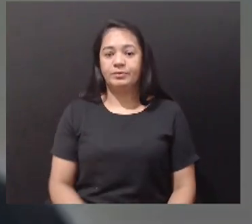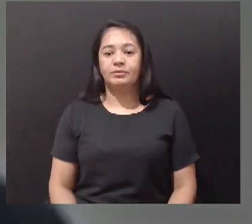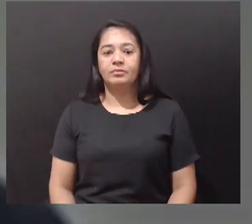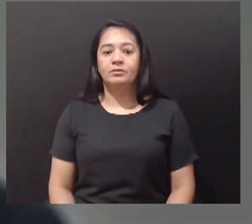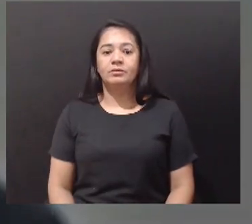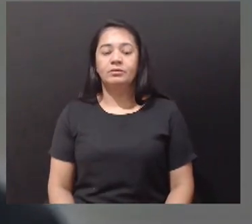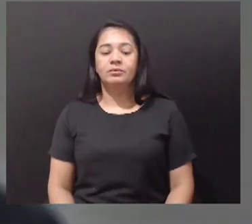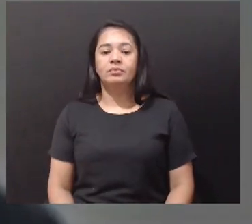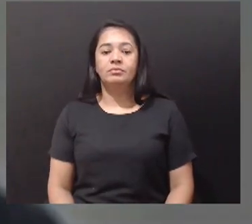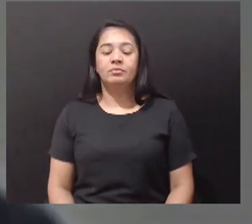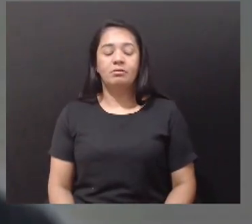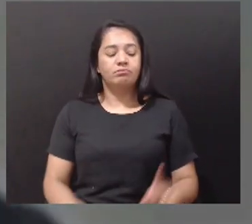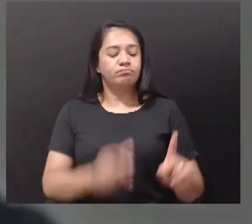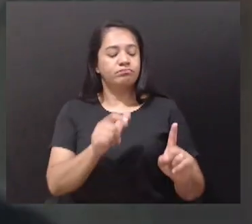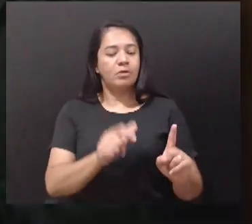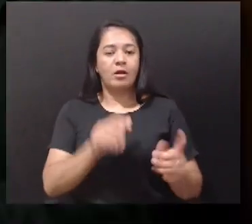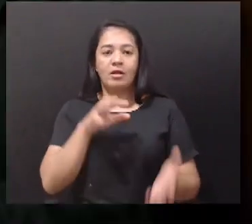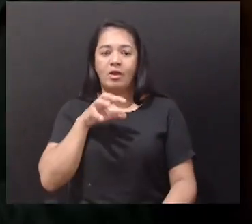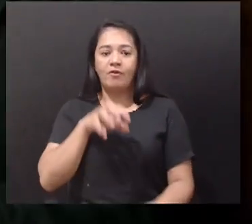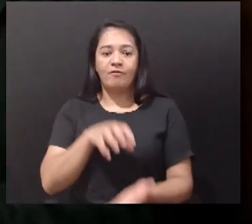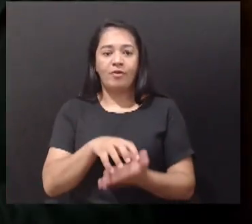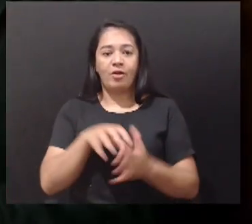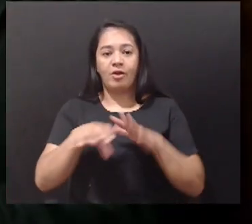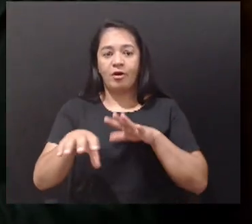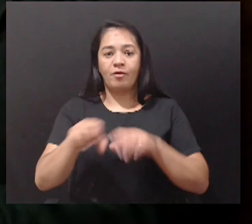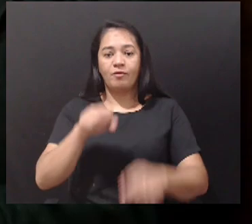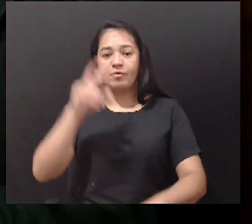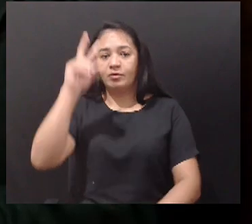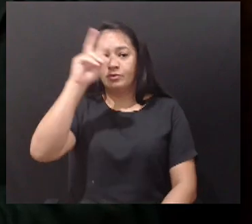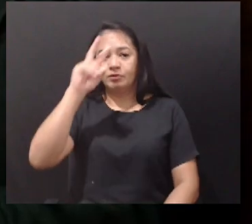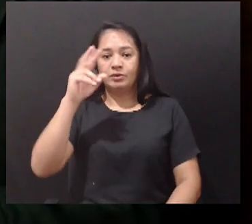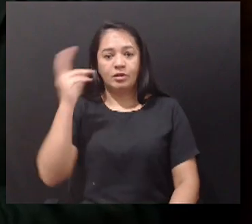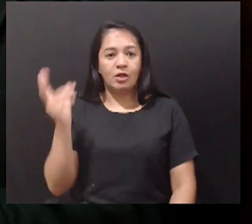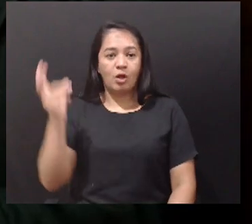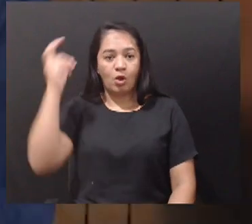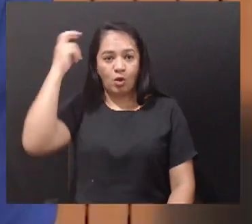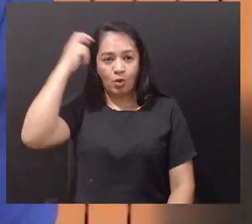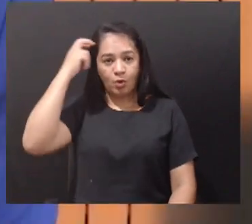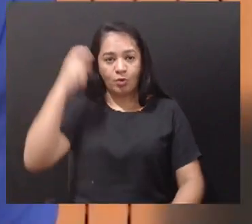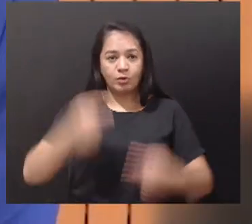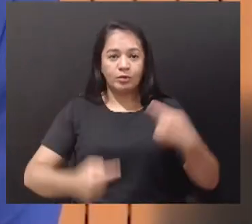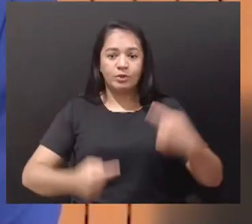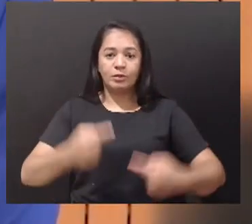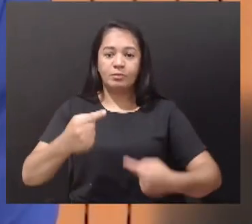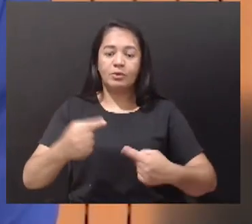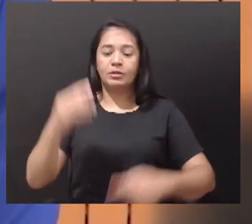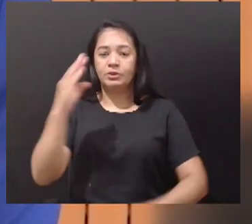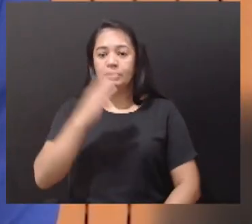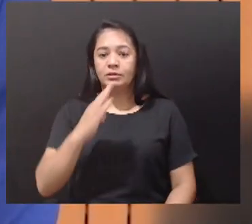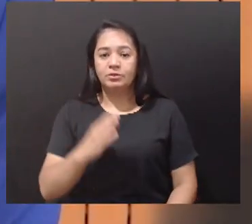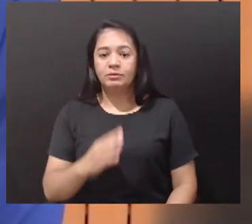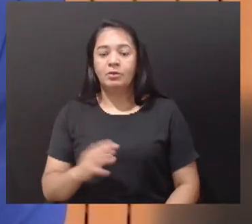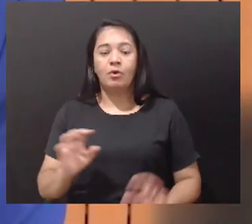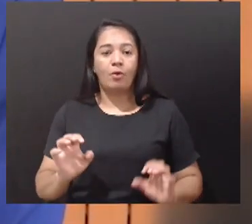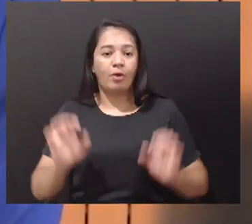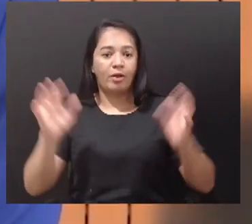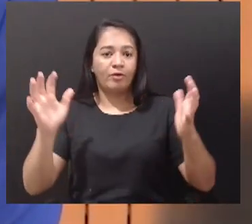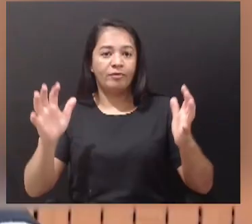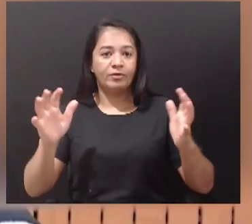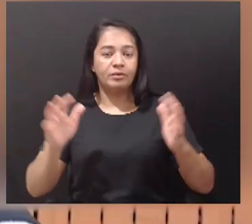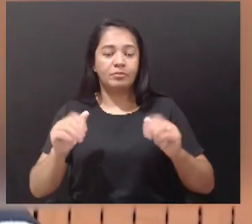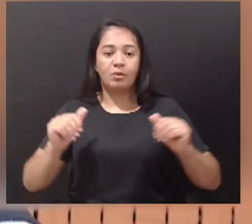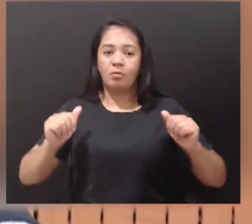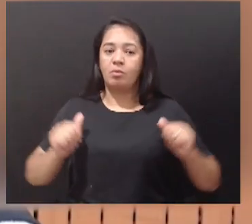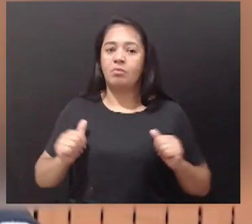personalidade central na formação histórica, cultural e política do Brasil. O evento foi uma iniciativa do vereador